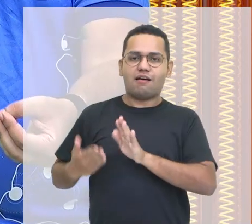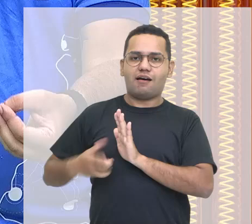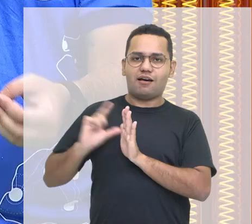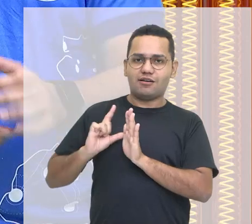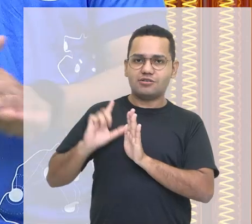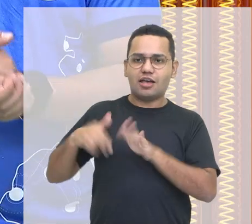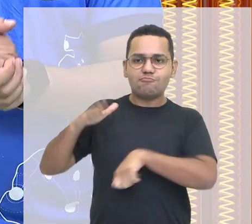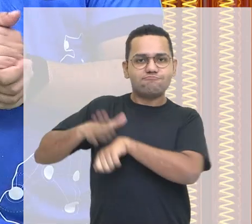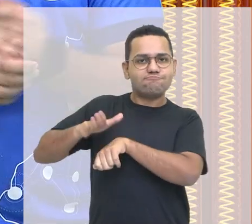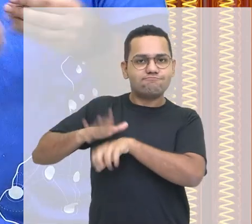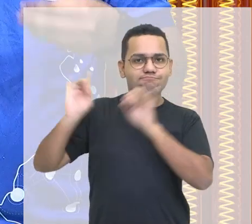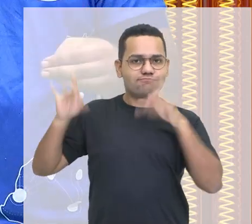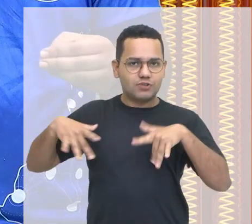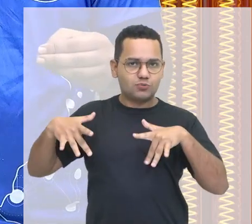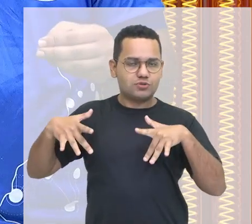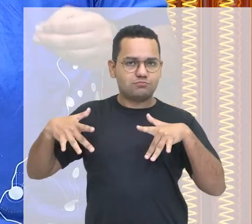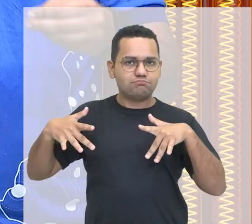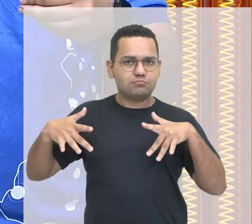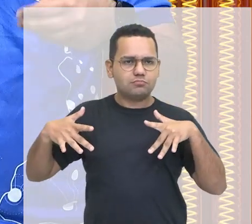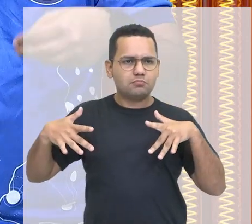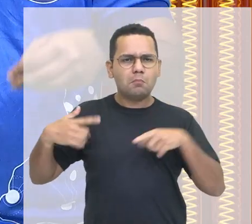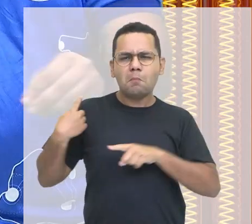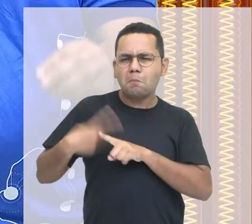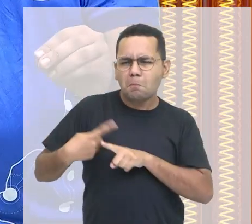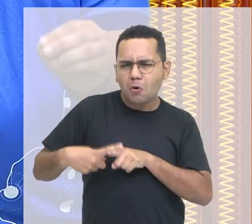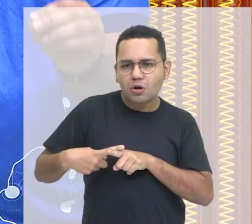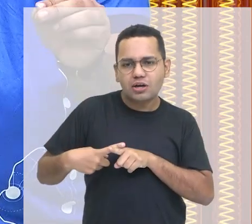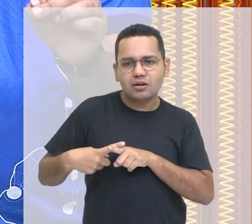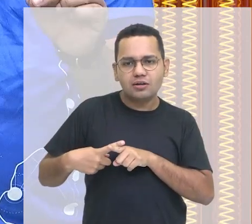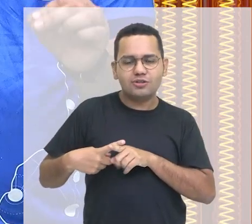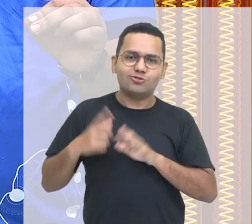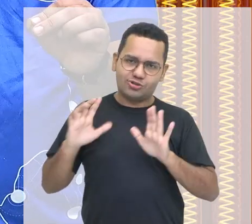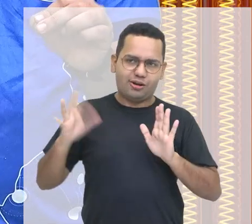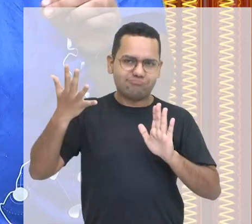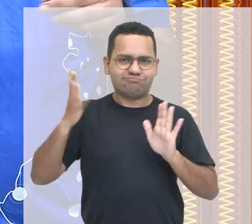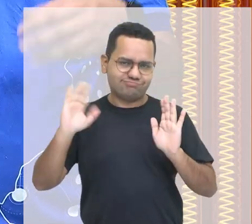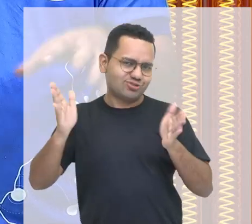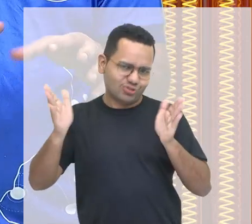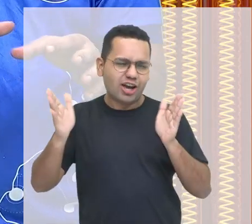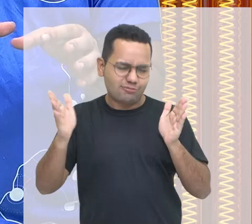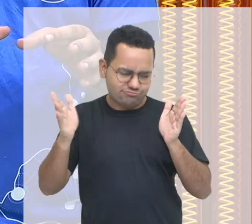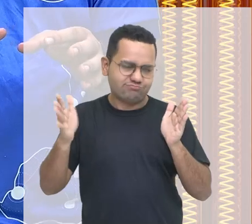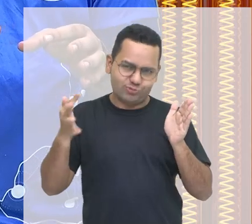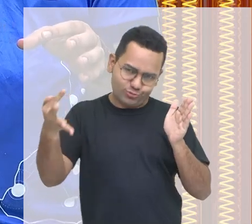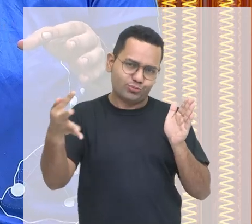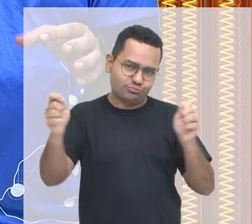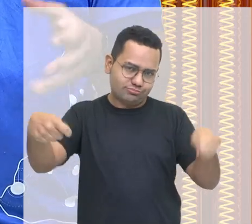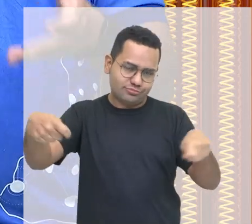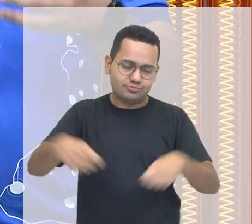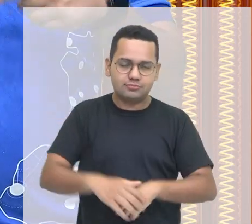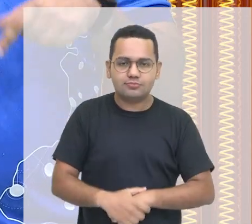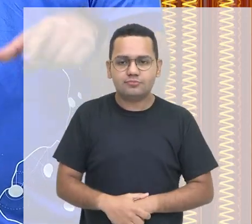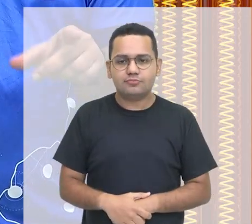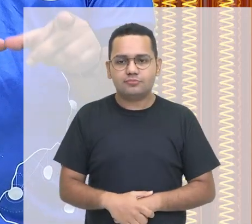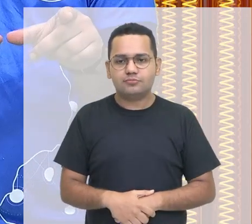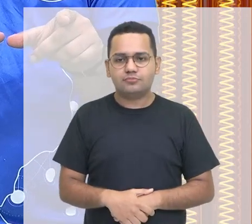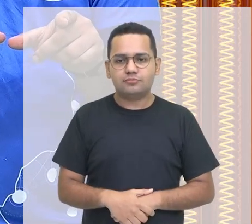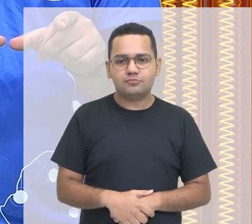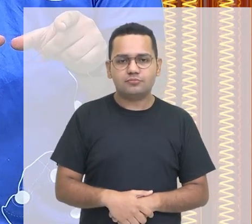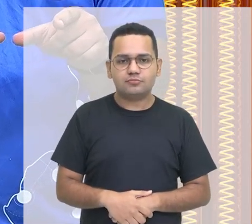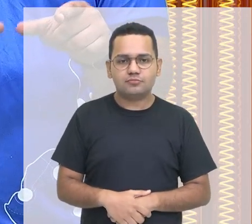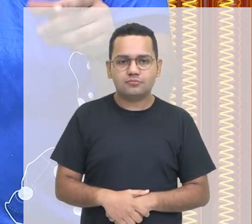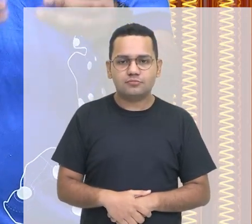antes mesmo de ser impeachmentado, afinal de contas, era um processo que já iria acontecer de forma natural, né? E quem